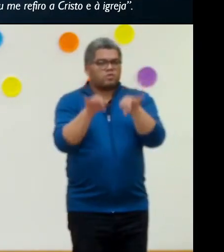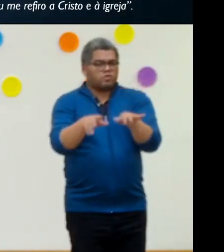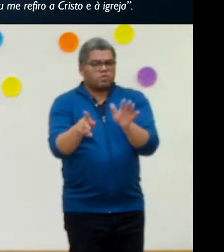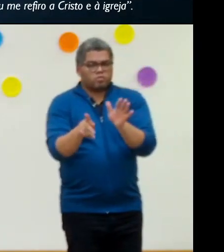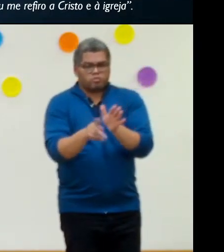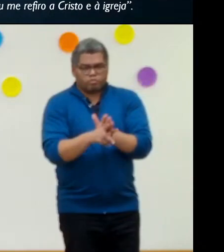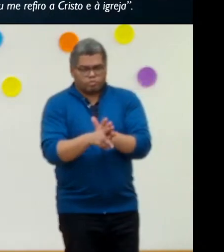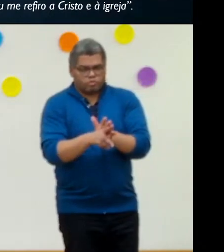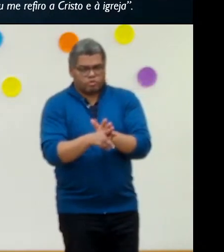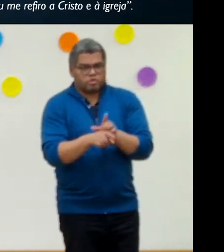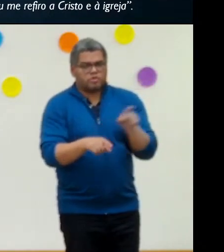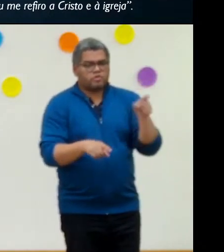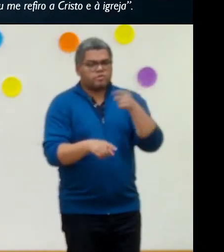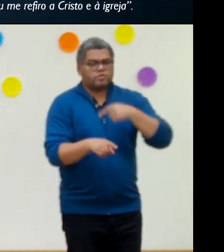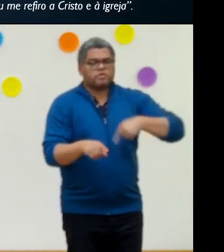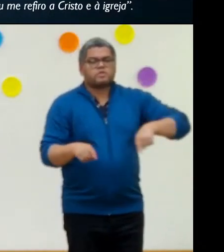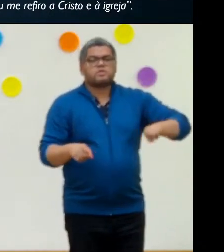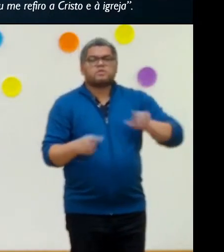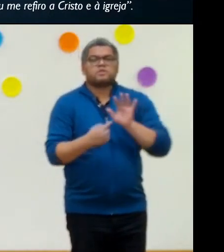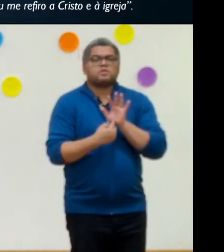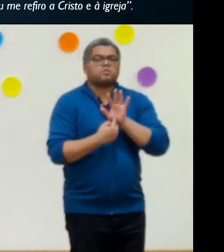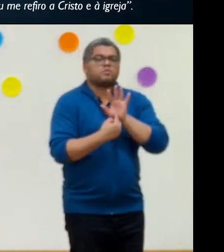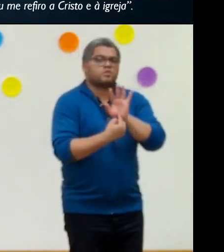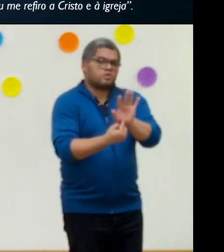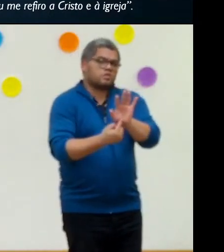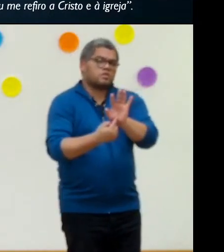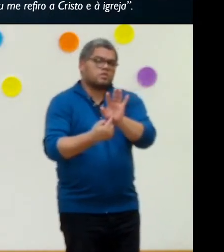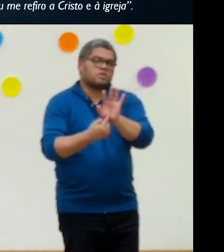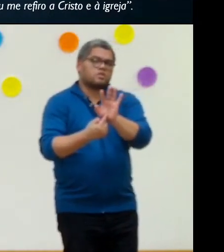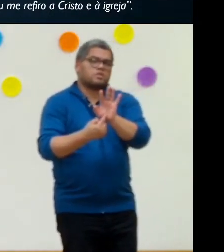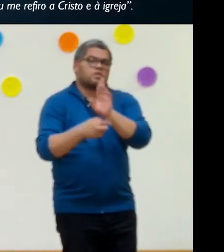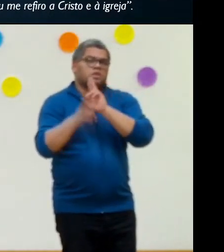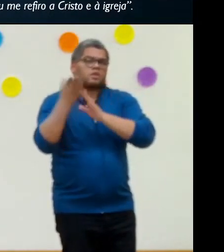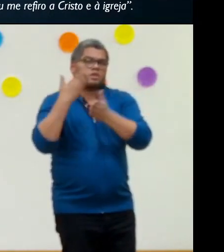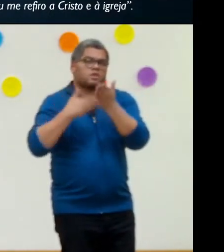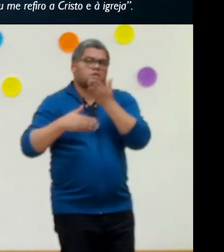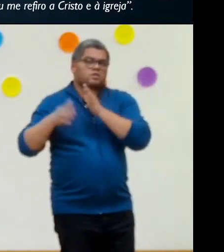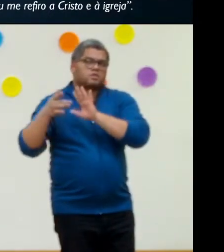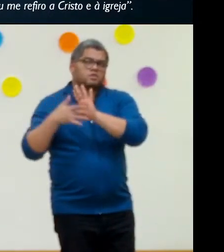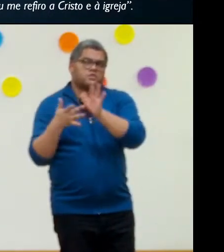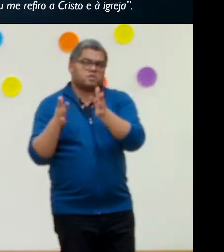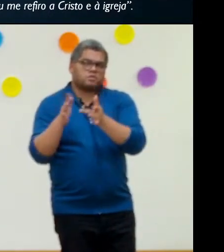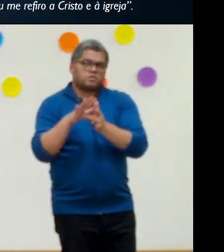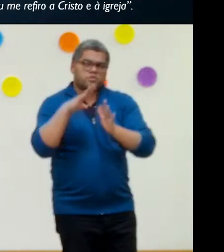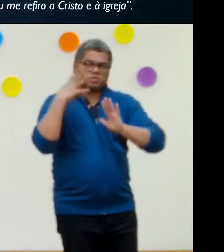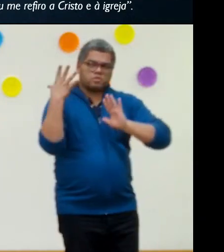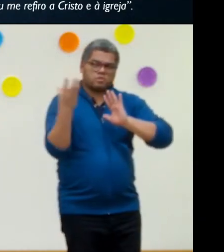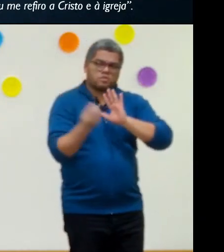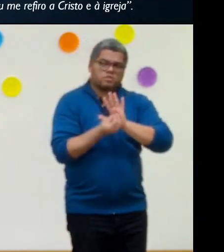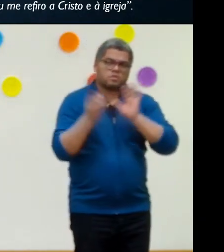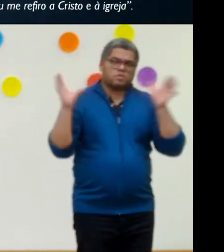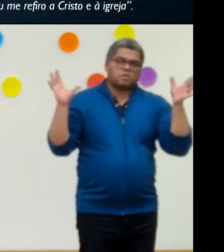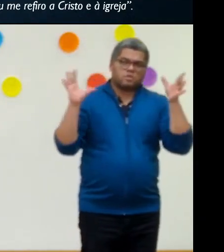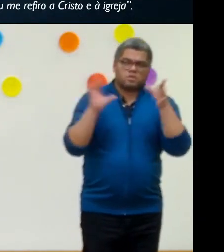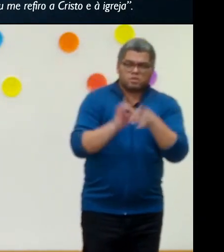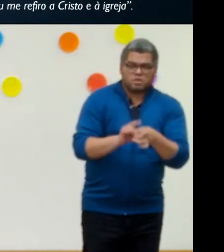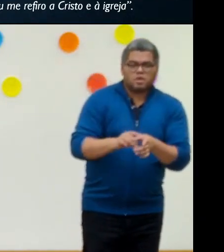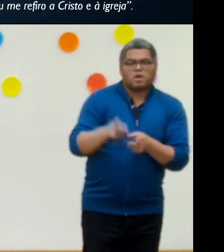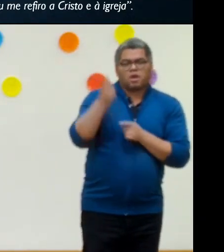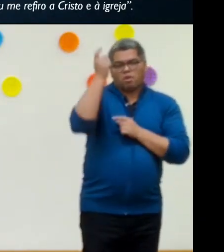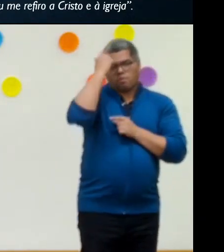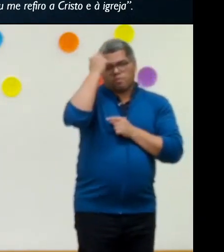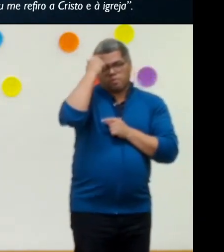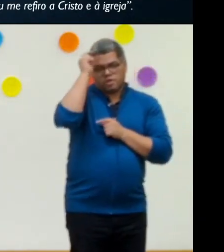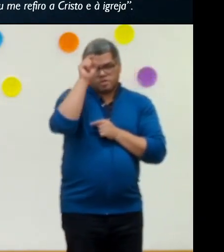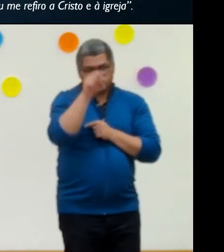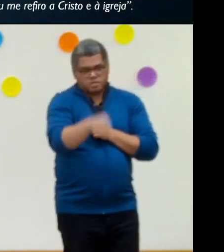um fim em si mesmo. Vocês estão espelhando a relação de Cristo com a igreja, Pense nisso. Pense nisso.